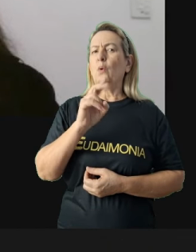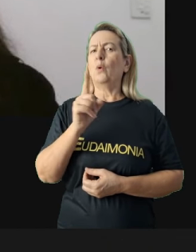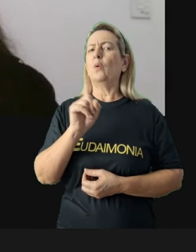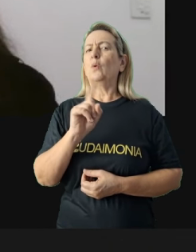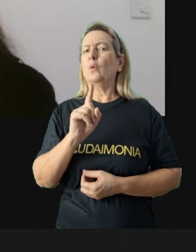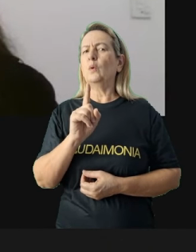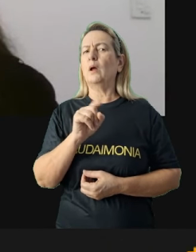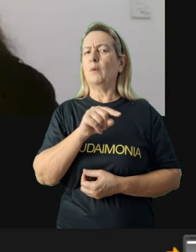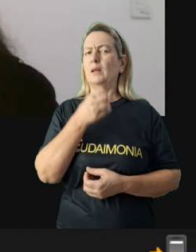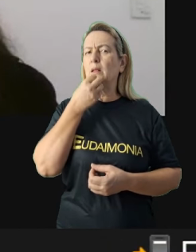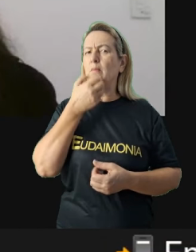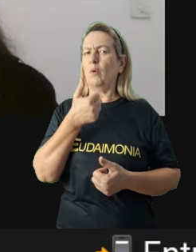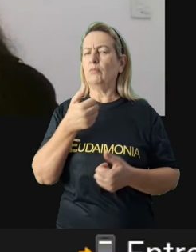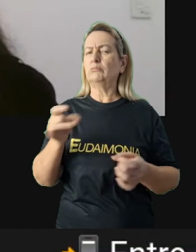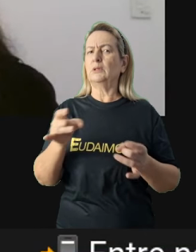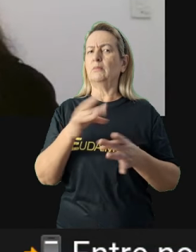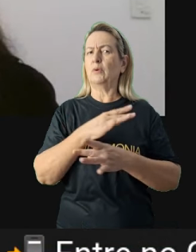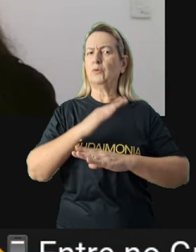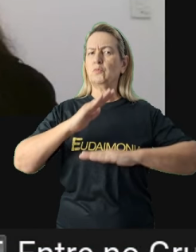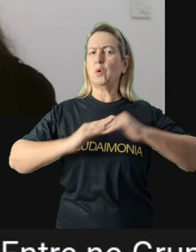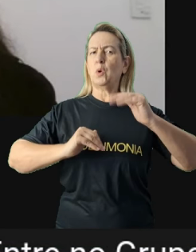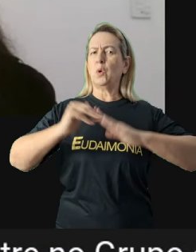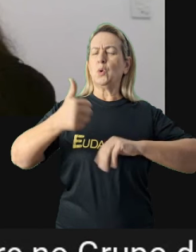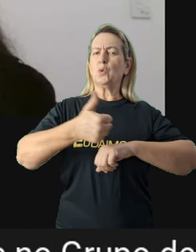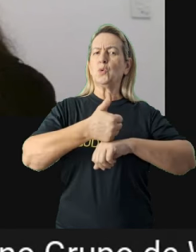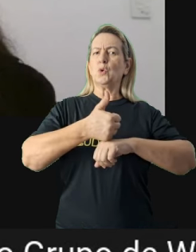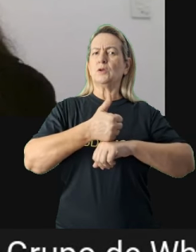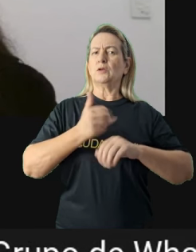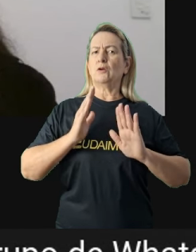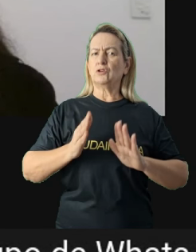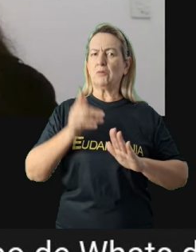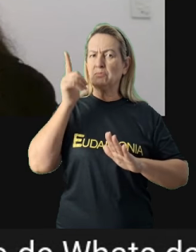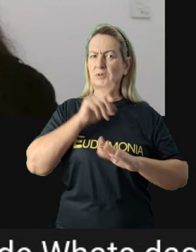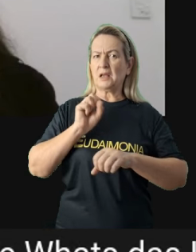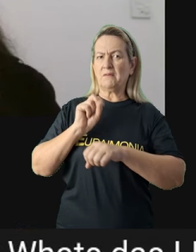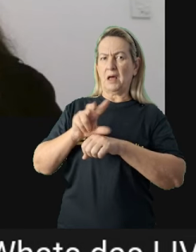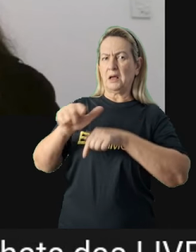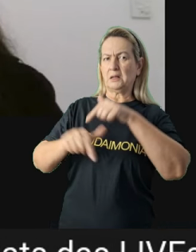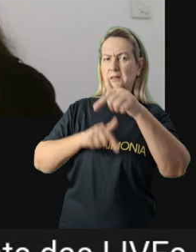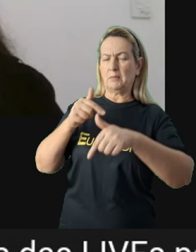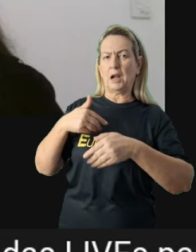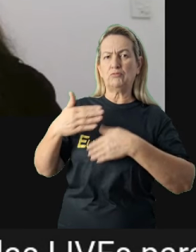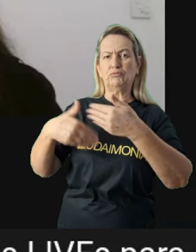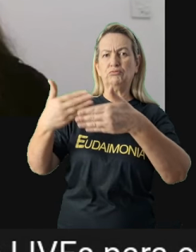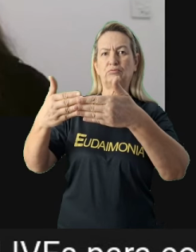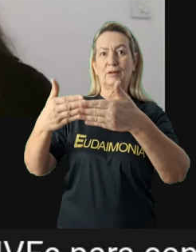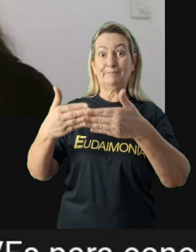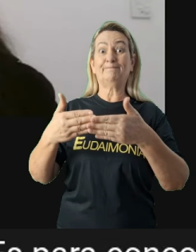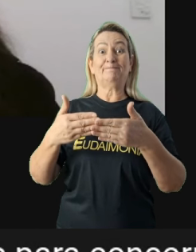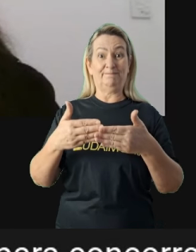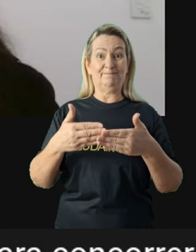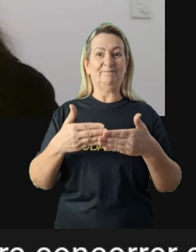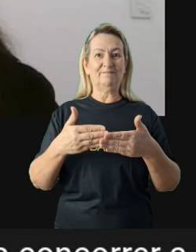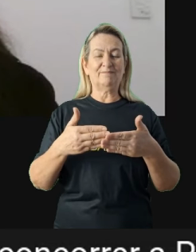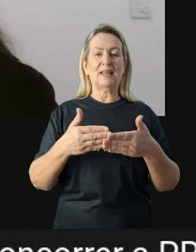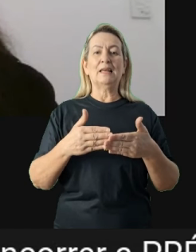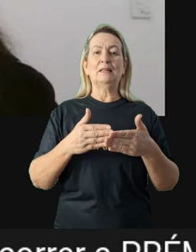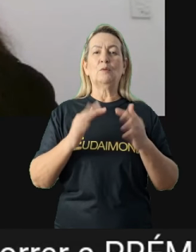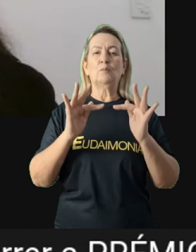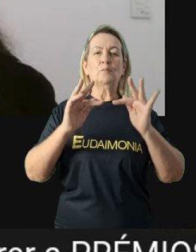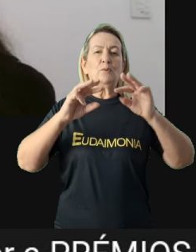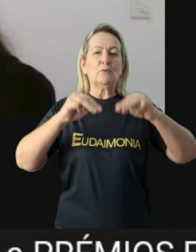que tá, o cara aprendeu ou não aprendeu, o aluno tá bom ou não tá bom, tá preparado, tá profissionalizado, né? Para ir para o mercado de trabalho.